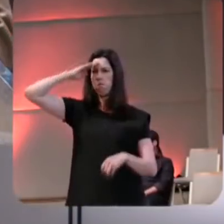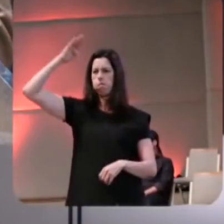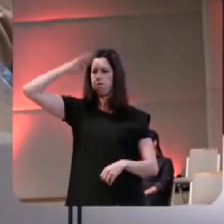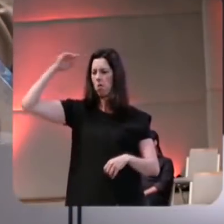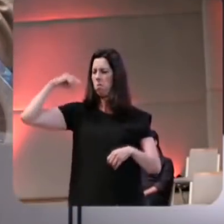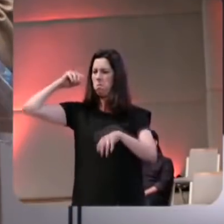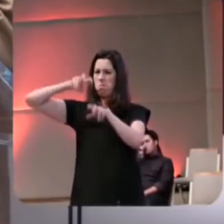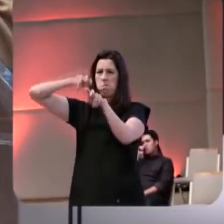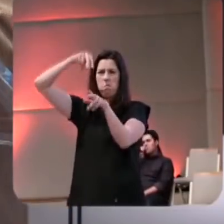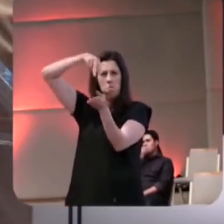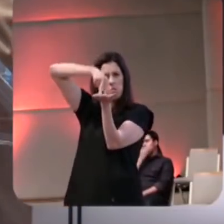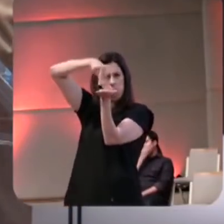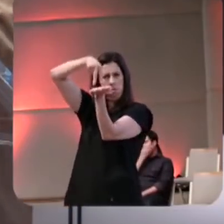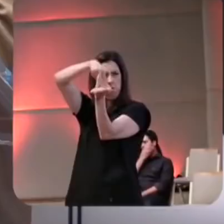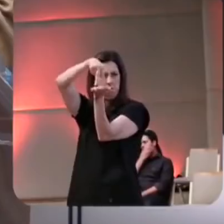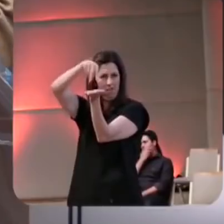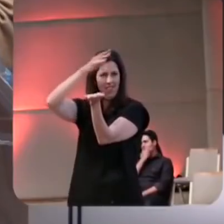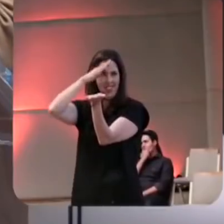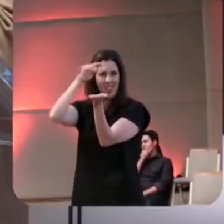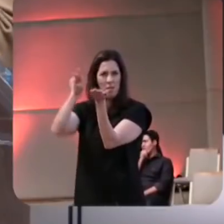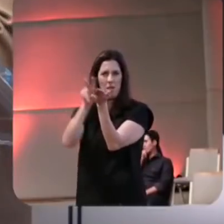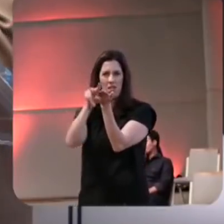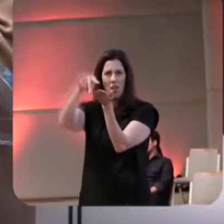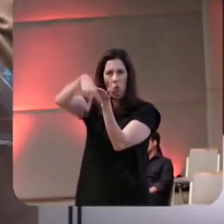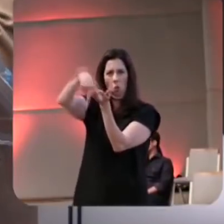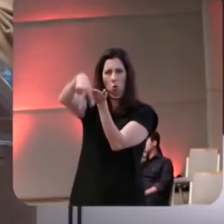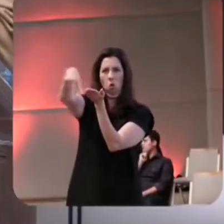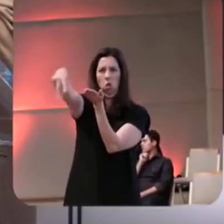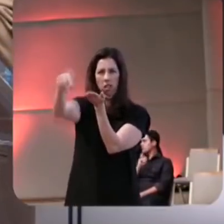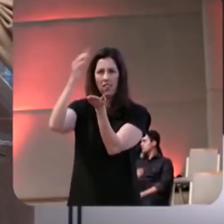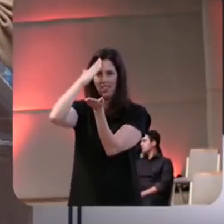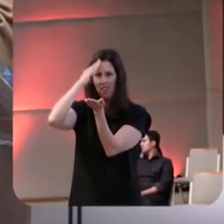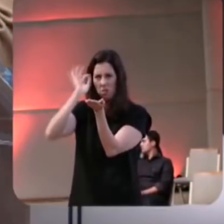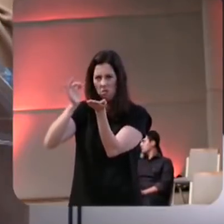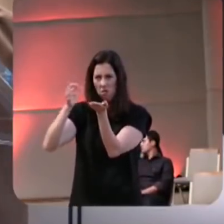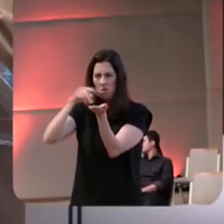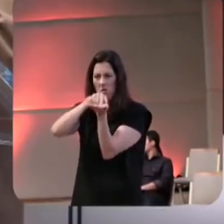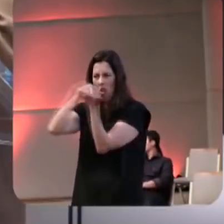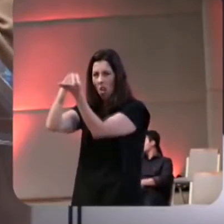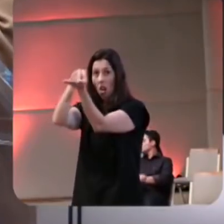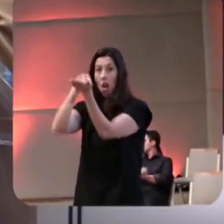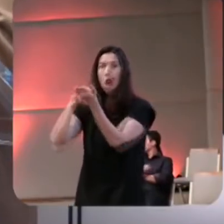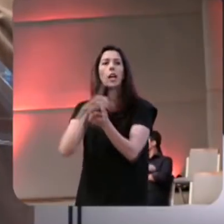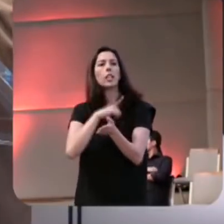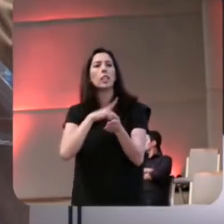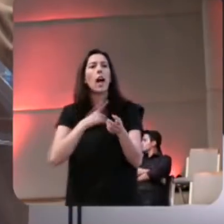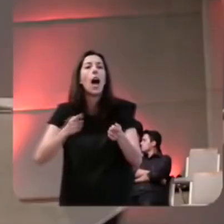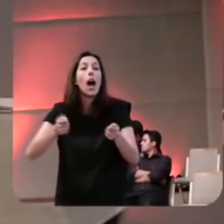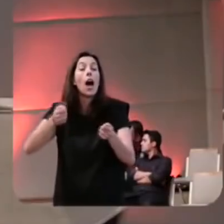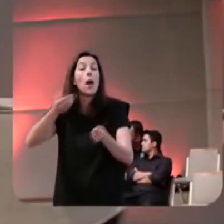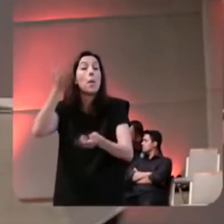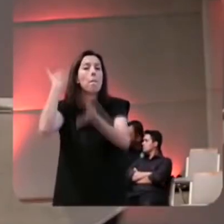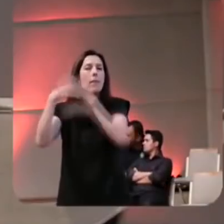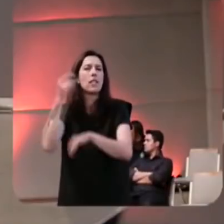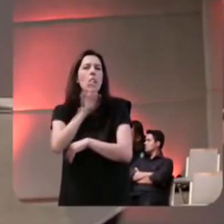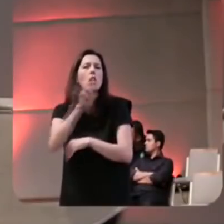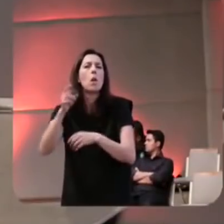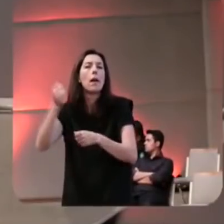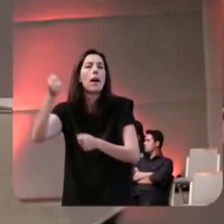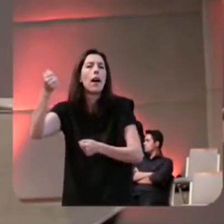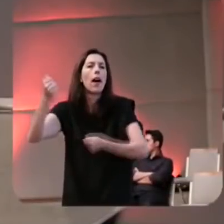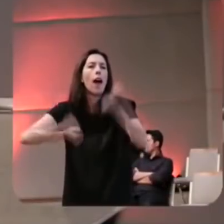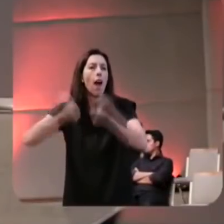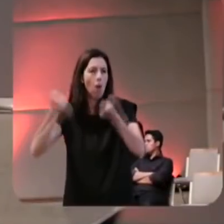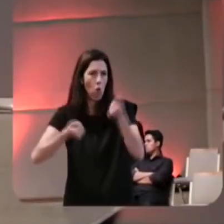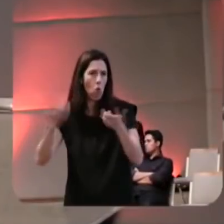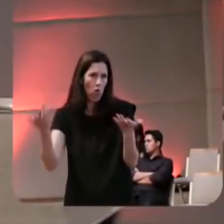por carros de ferro, né, os tanques de guerra de antigamente, carros de guerra, não é?